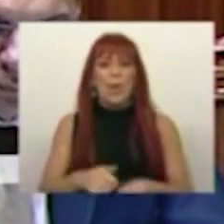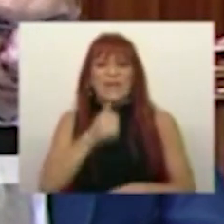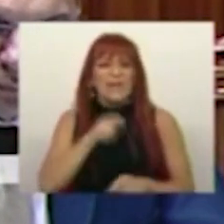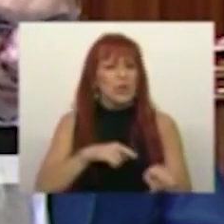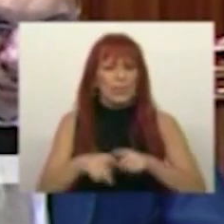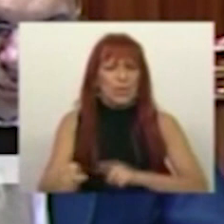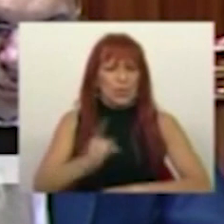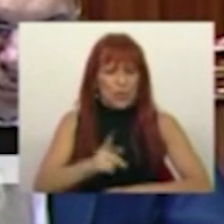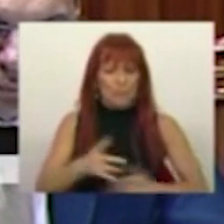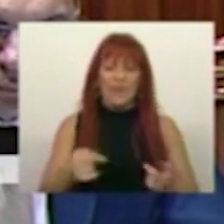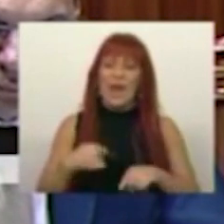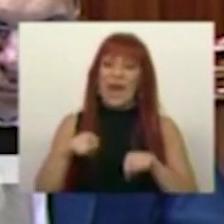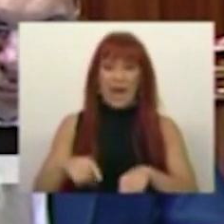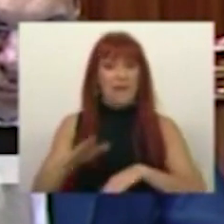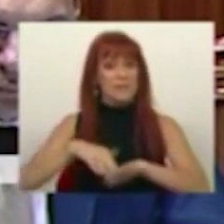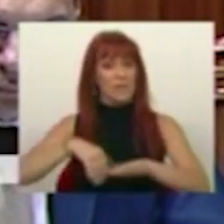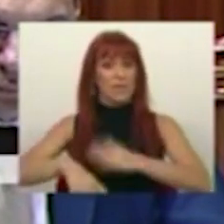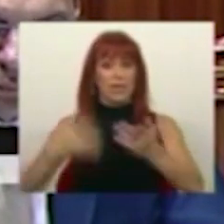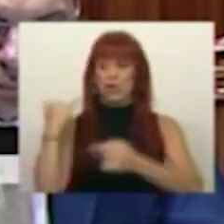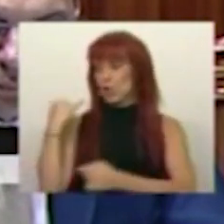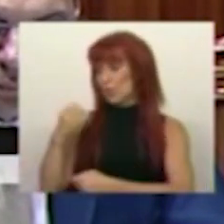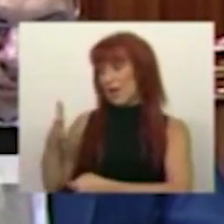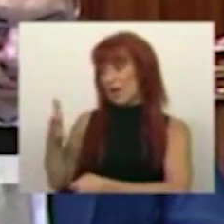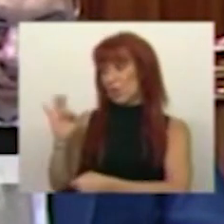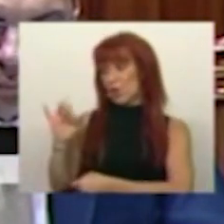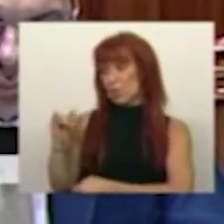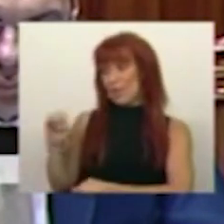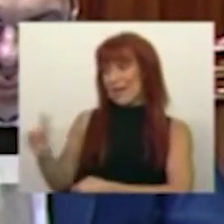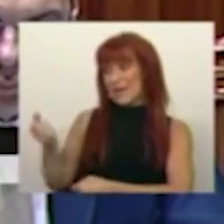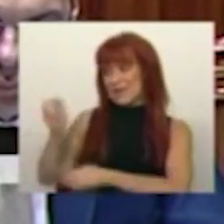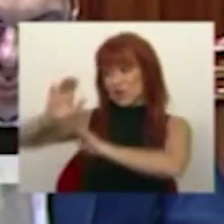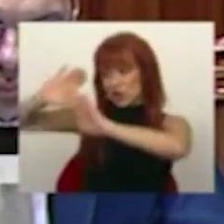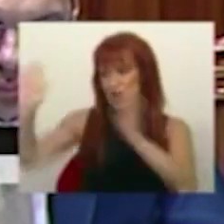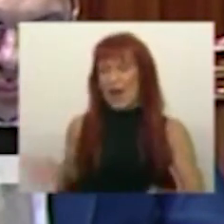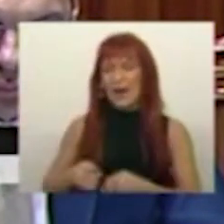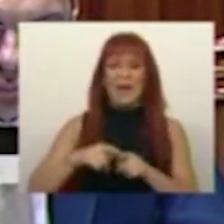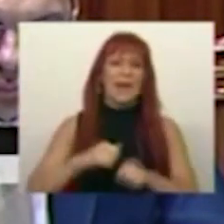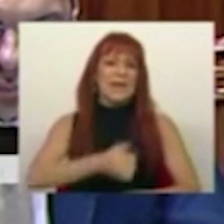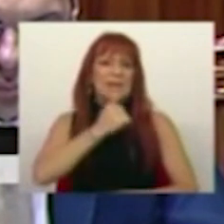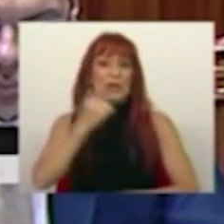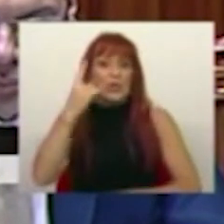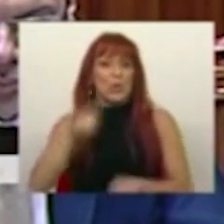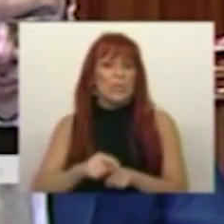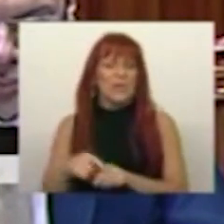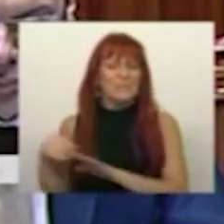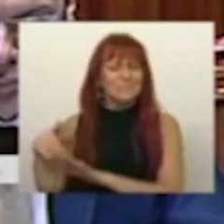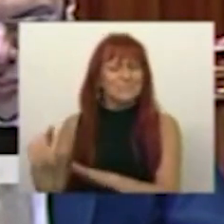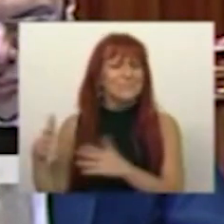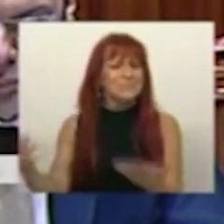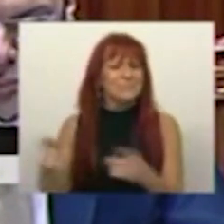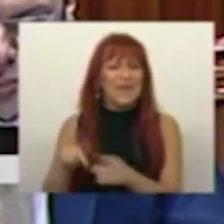decisões políticas. Essa foi tomada em 2014-2015. Essa é uma decisão